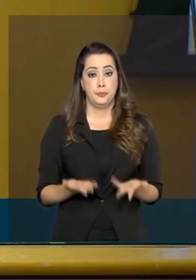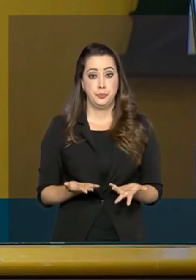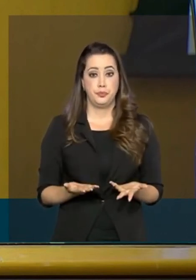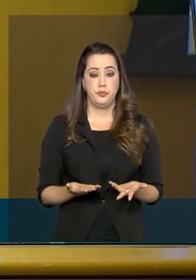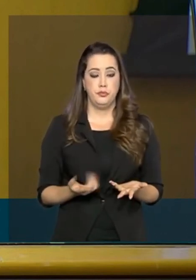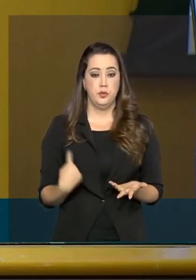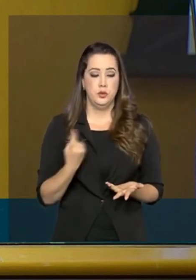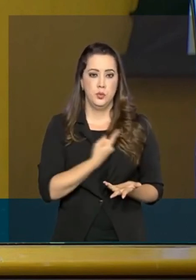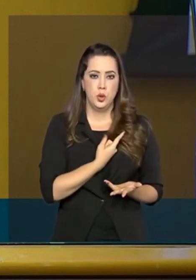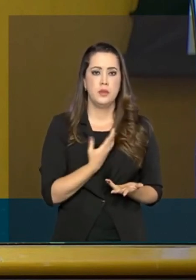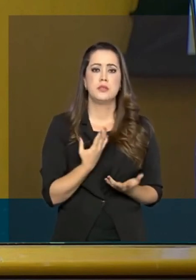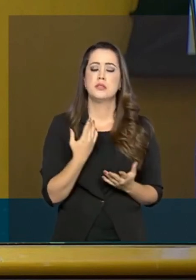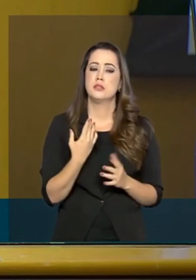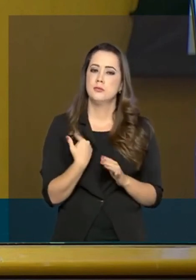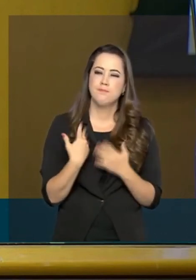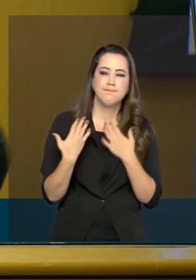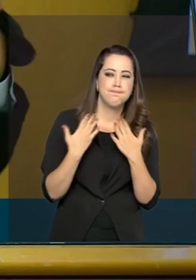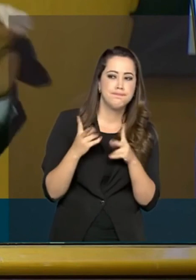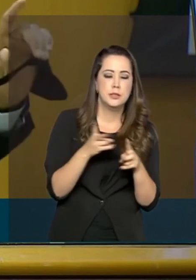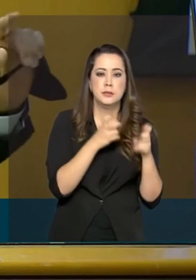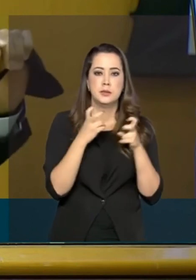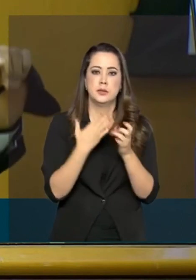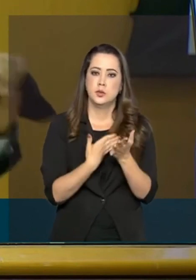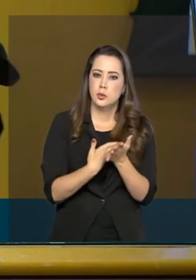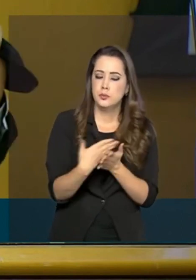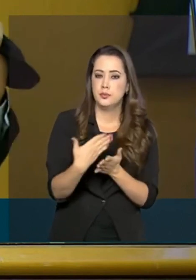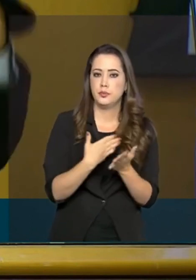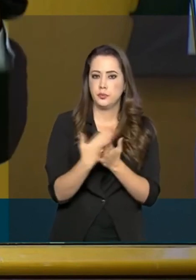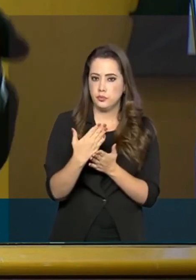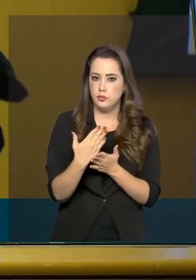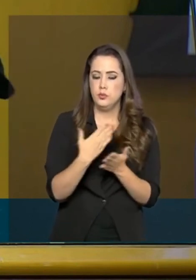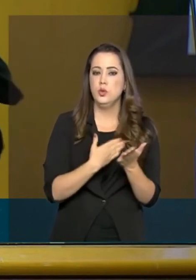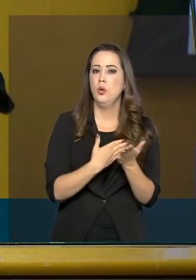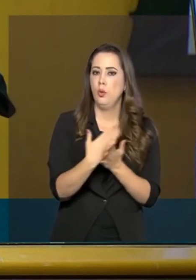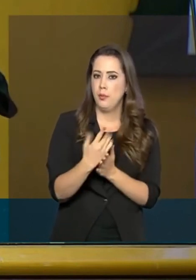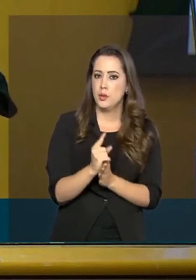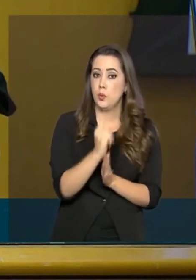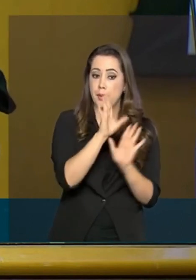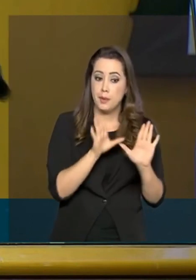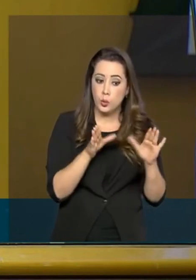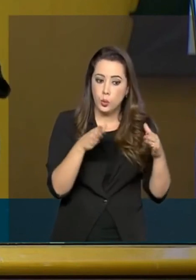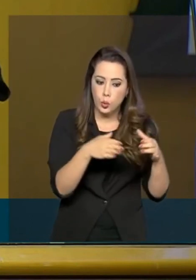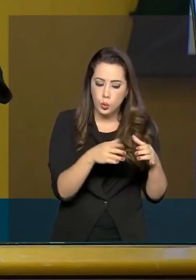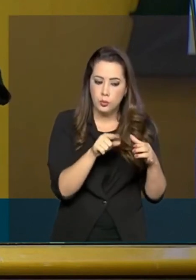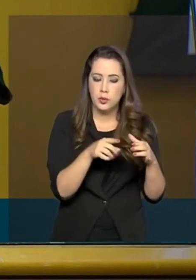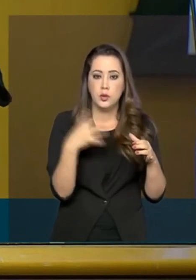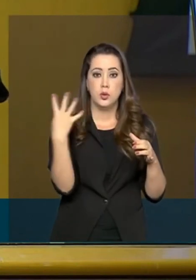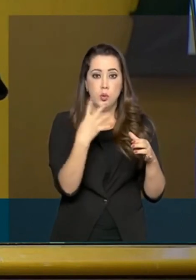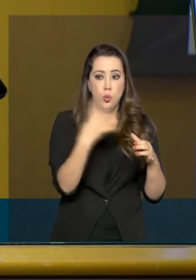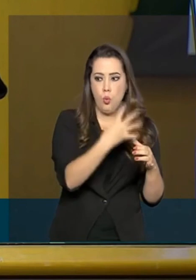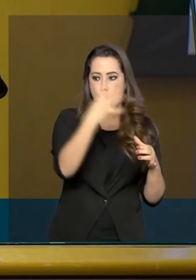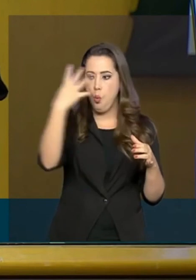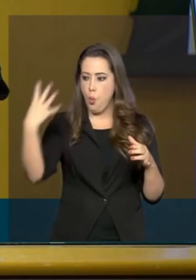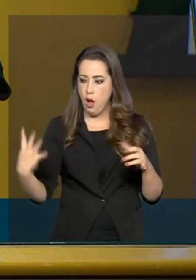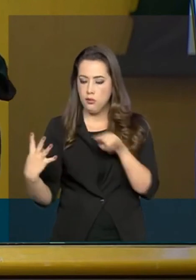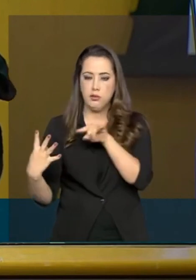aí nós projetamos que começaria então, já no início, junto com a primeira onda, uma quarta onda que é a onda